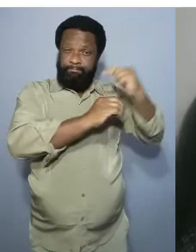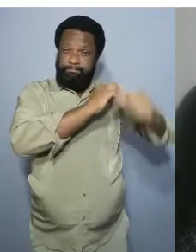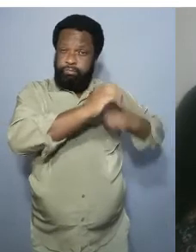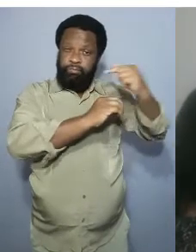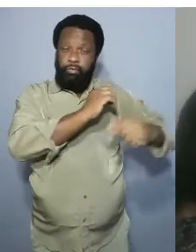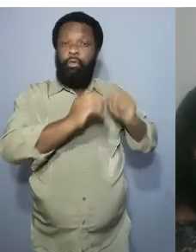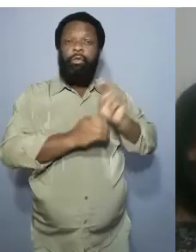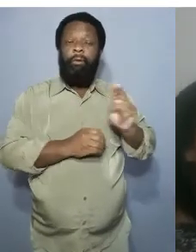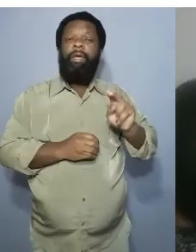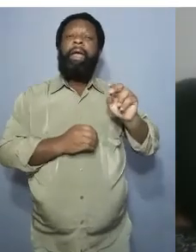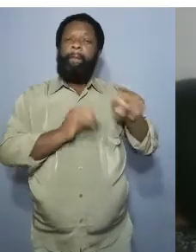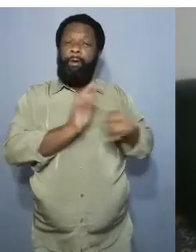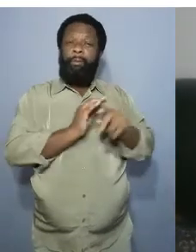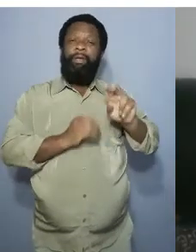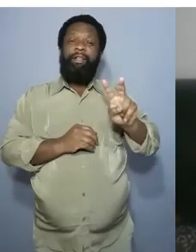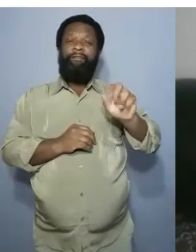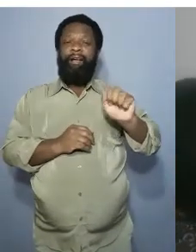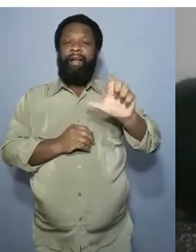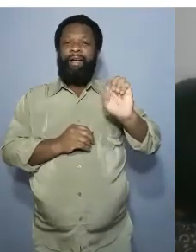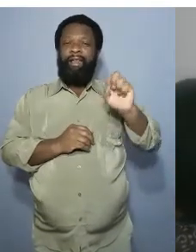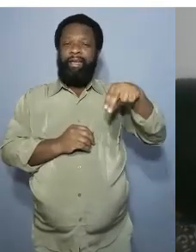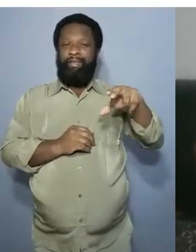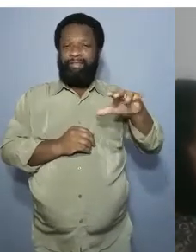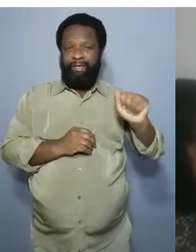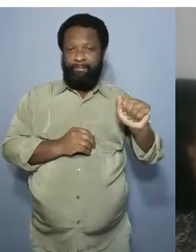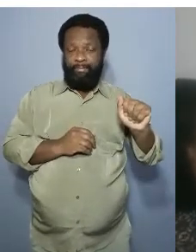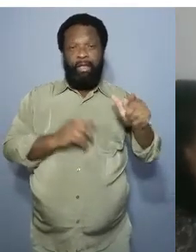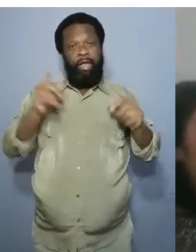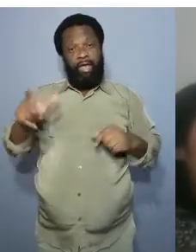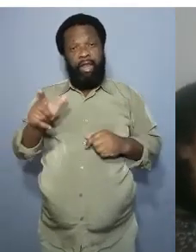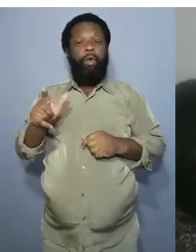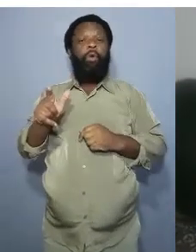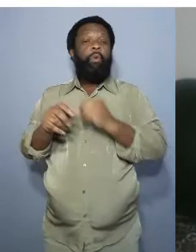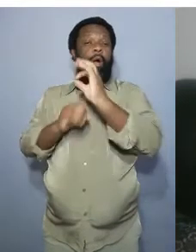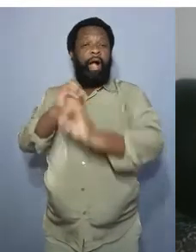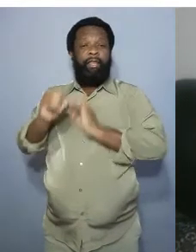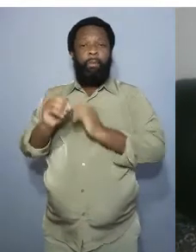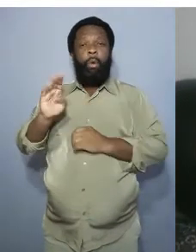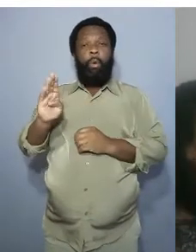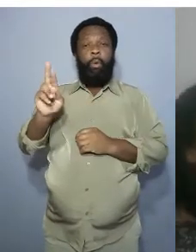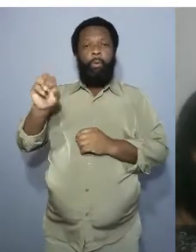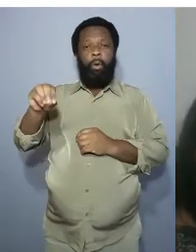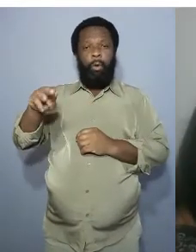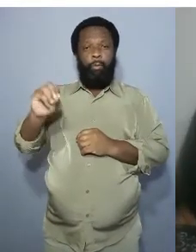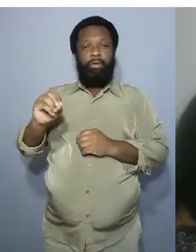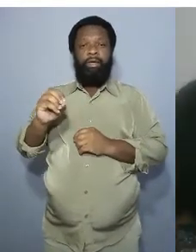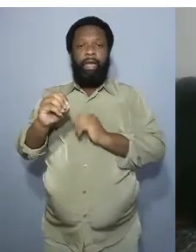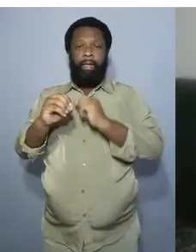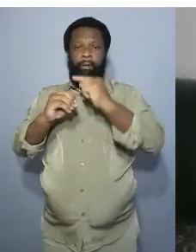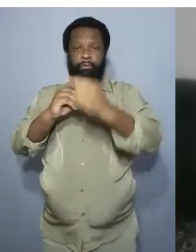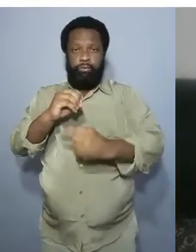última camada são os elétrons de valência. Então, o átomo de bromo, ele não tem só 2 camadas, ele tem um total de 4